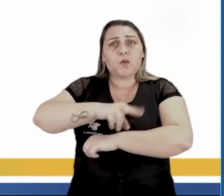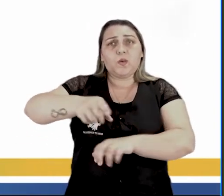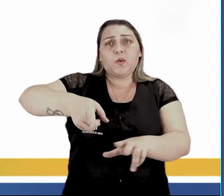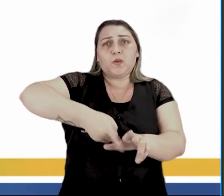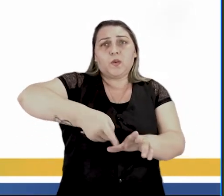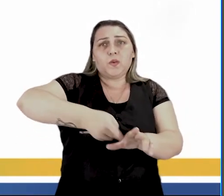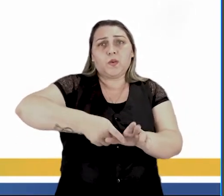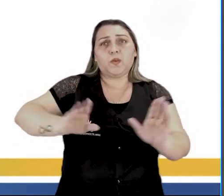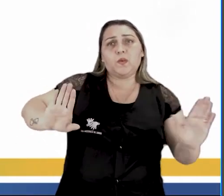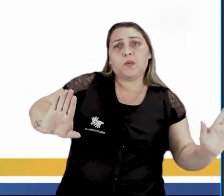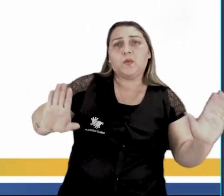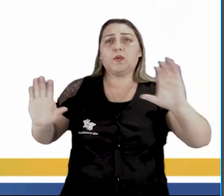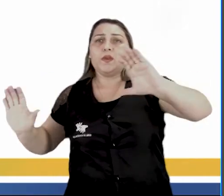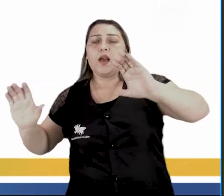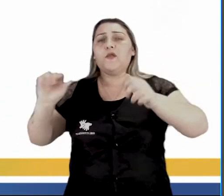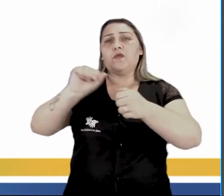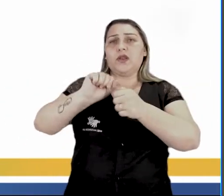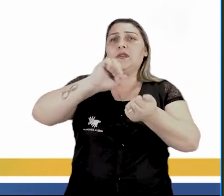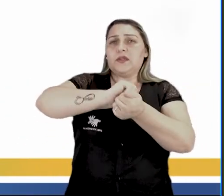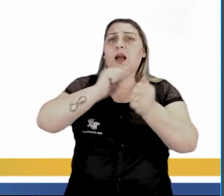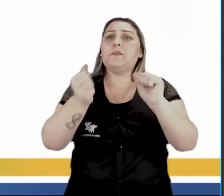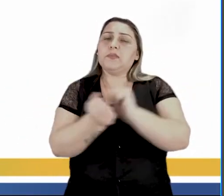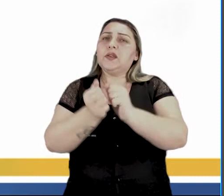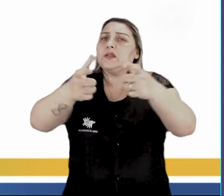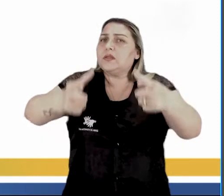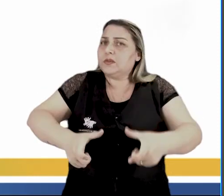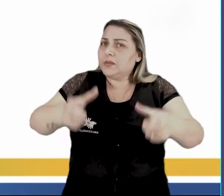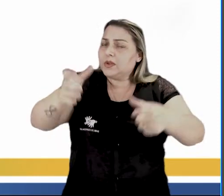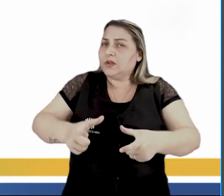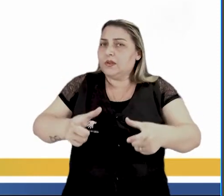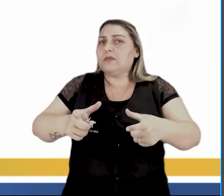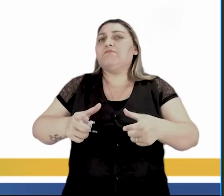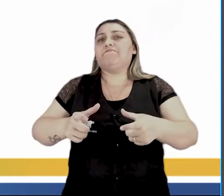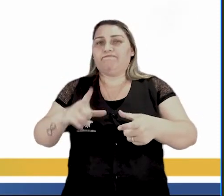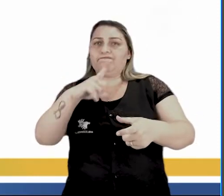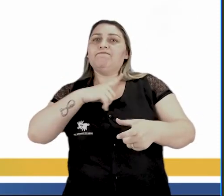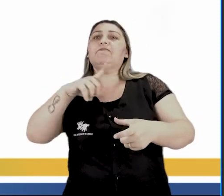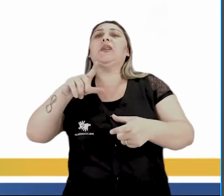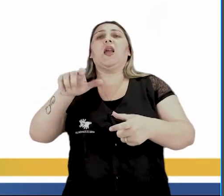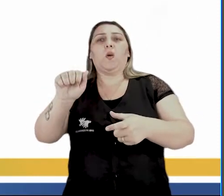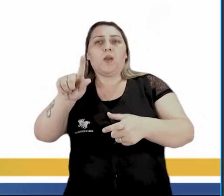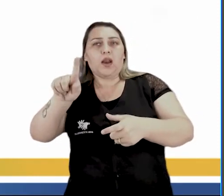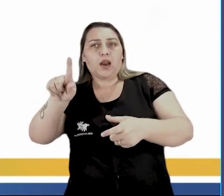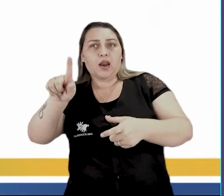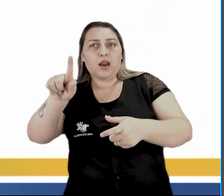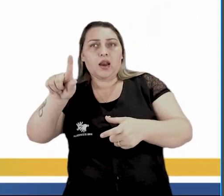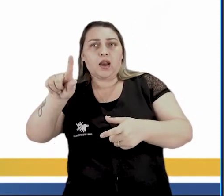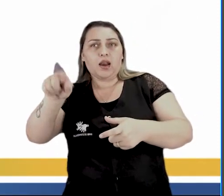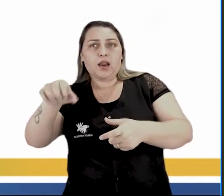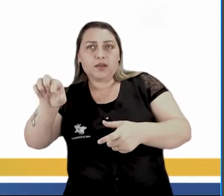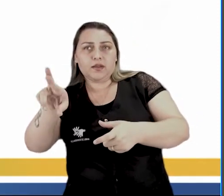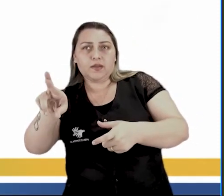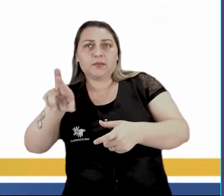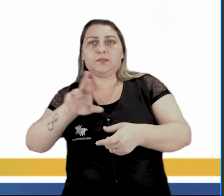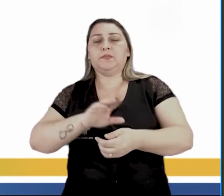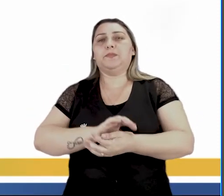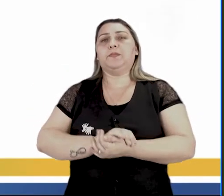como trave. Eles estão fazendo, adaptando esse espaço para que eles possam exercer o lazer.